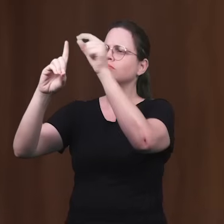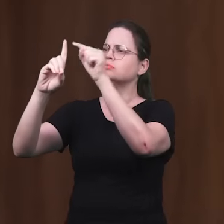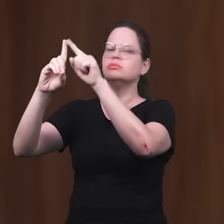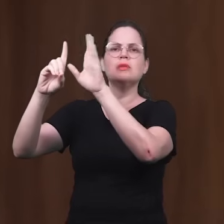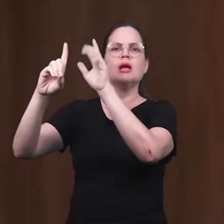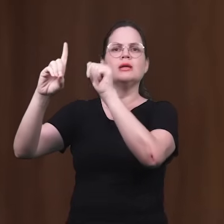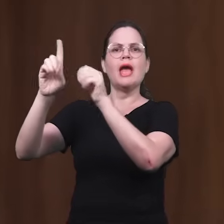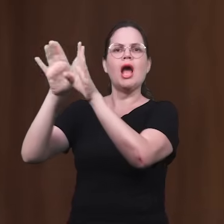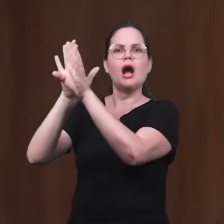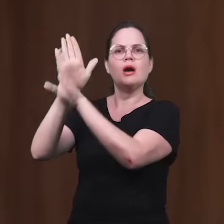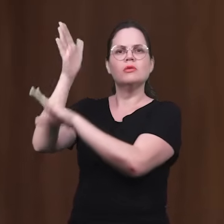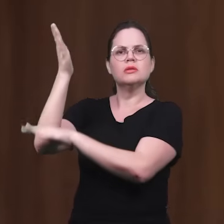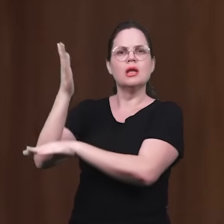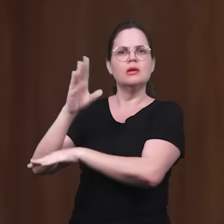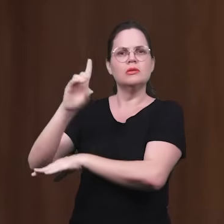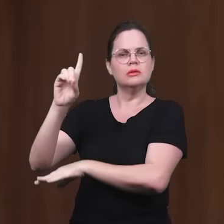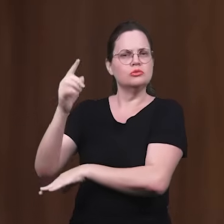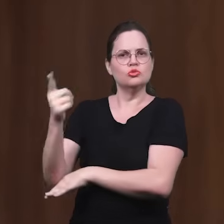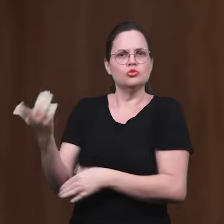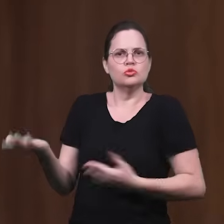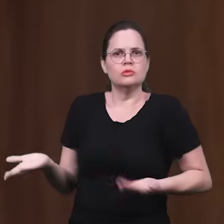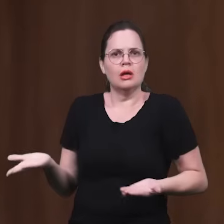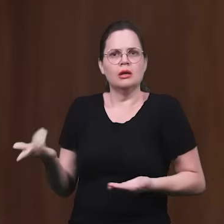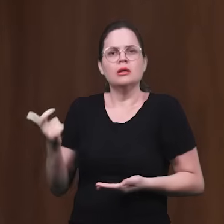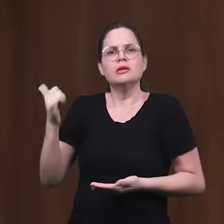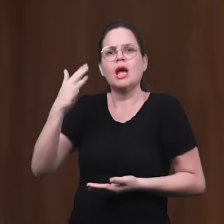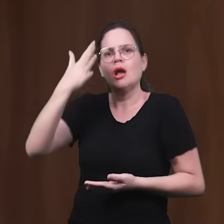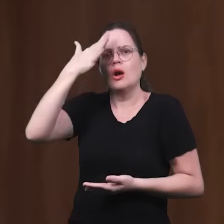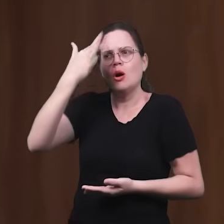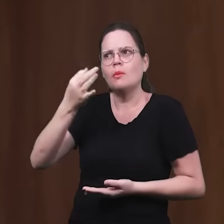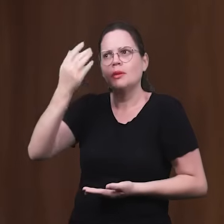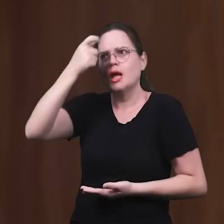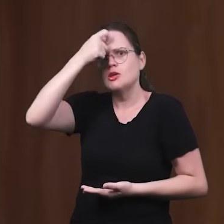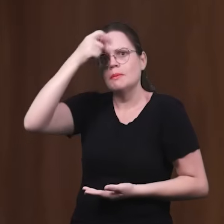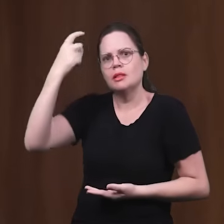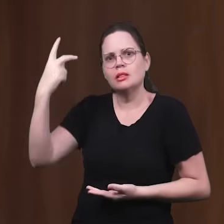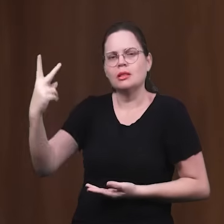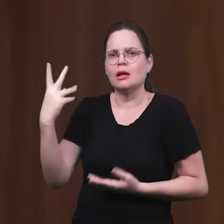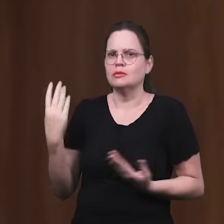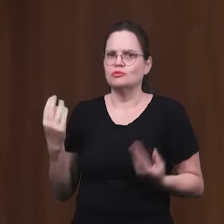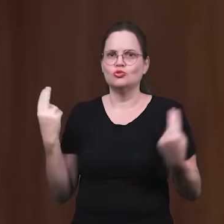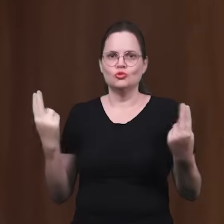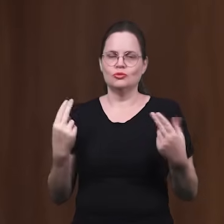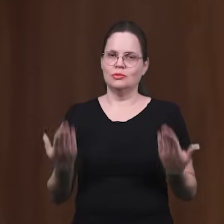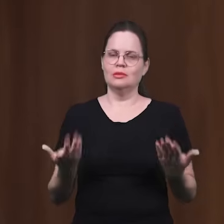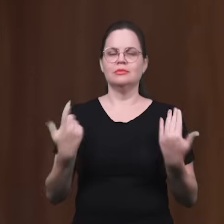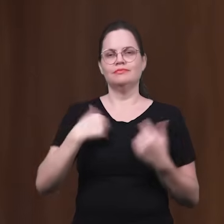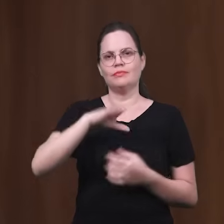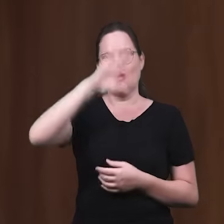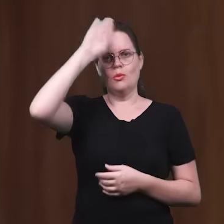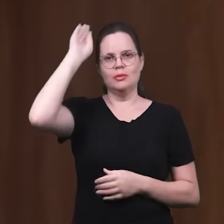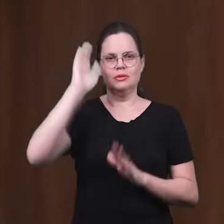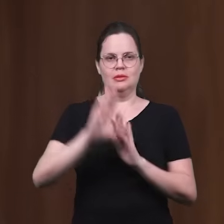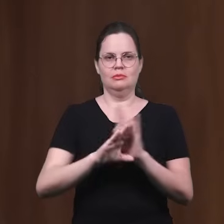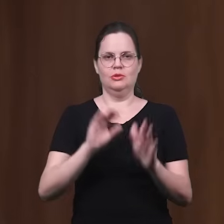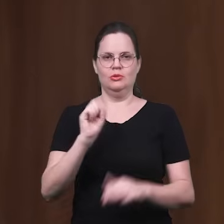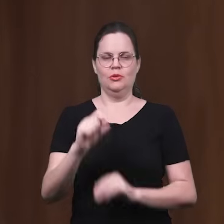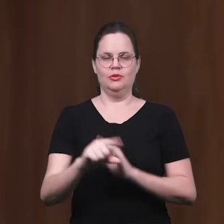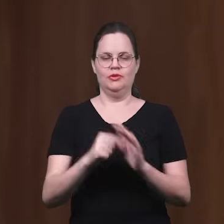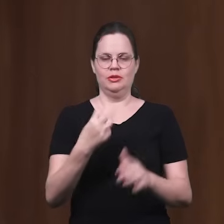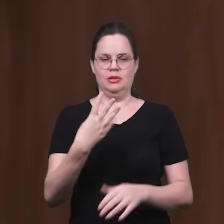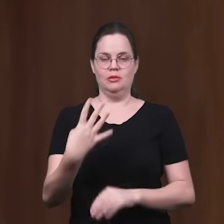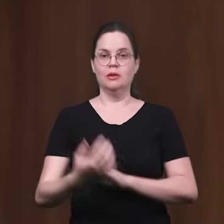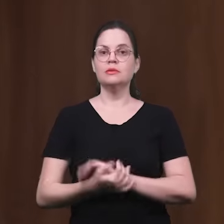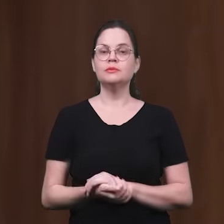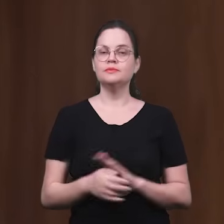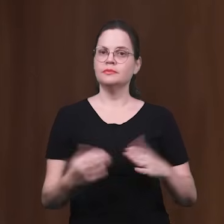11, 34. Então, é necessário esta ação do Espírito Santo